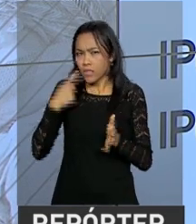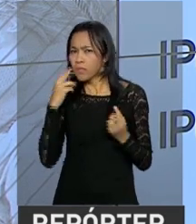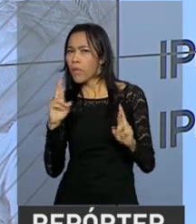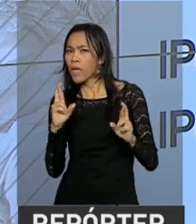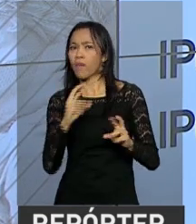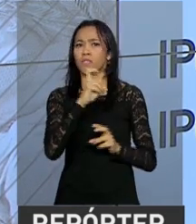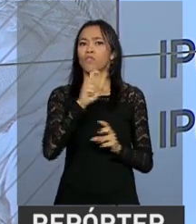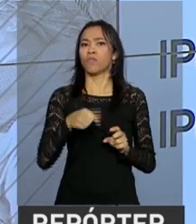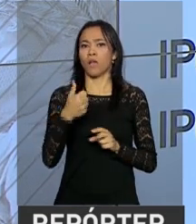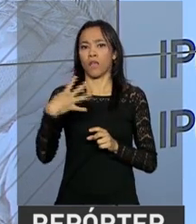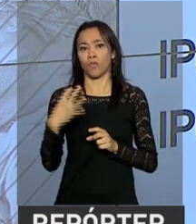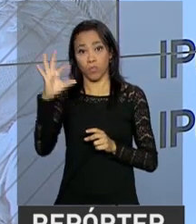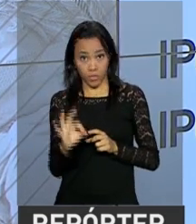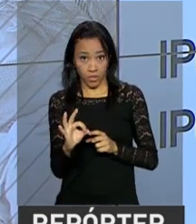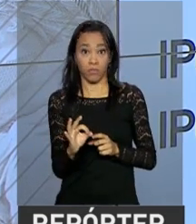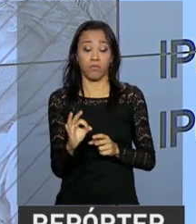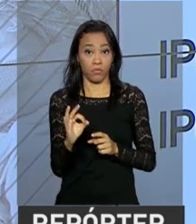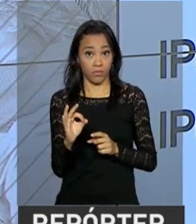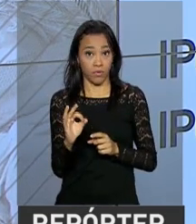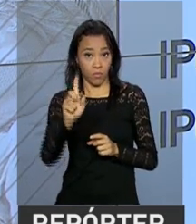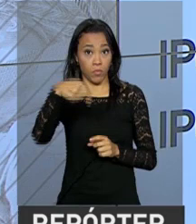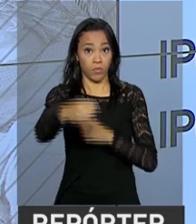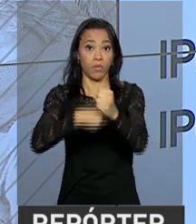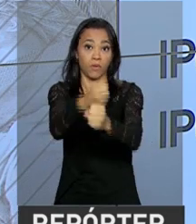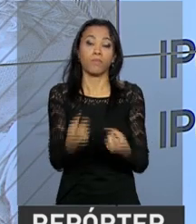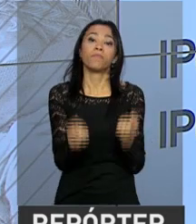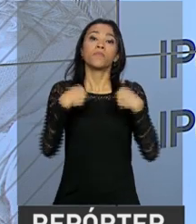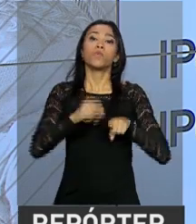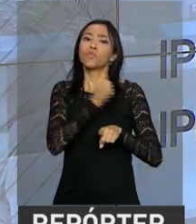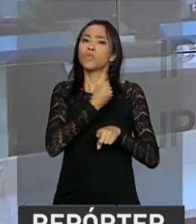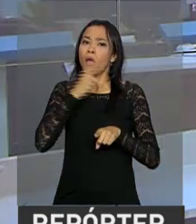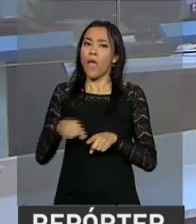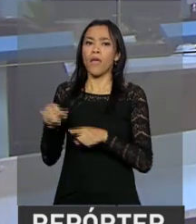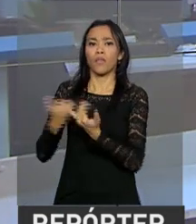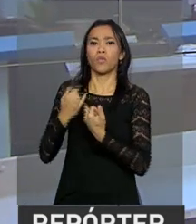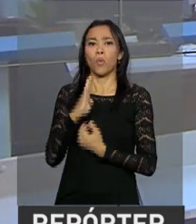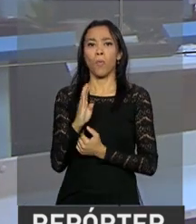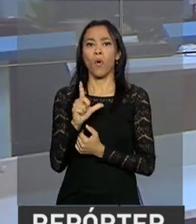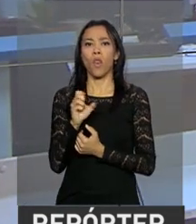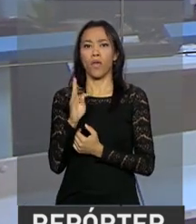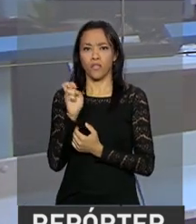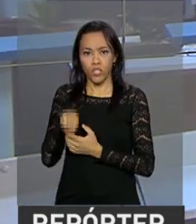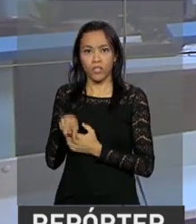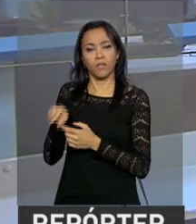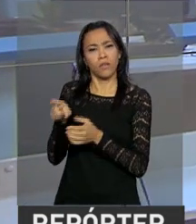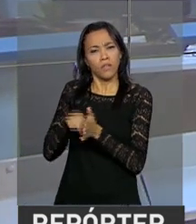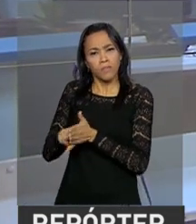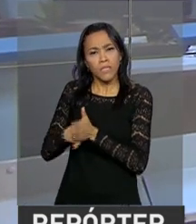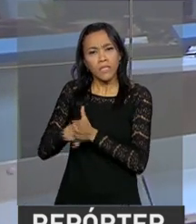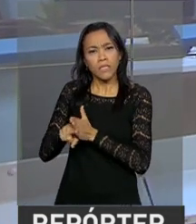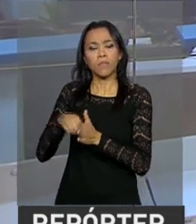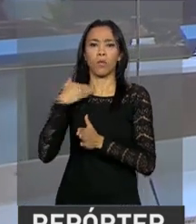de 5,14%. Para o ano que vem. Os números são do Boletim Focus, que é uma pesquisa feita toda semana pelo